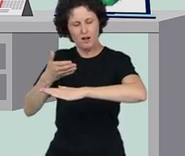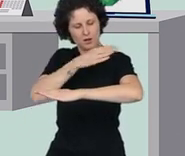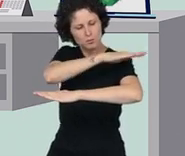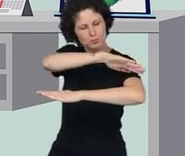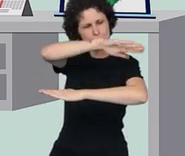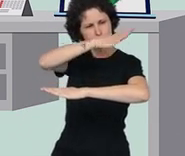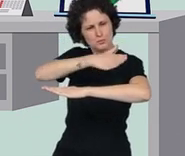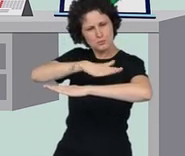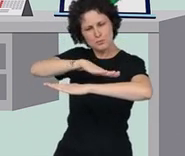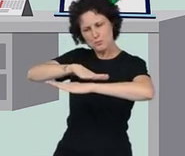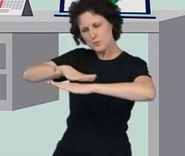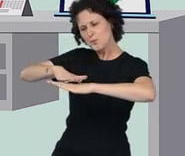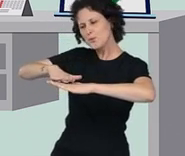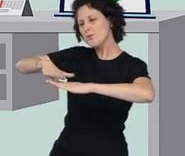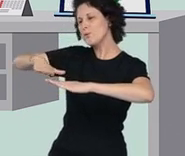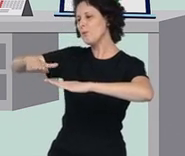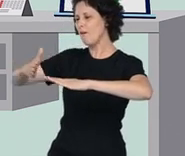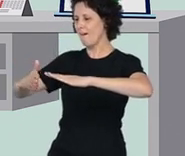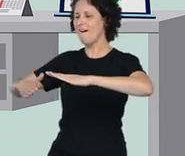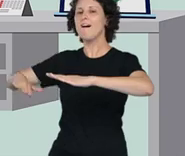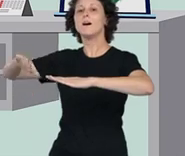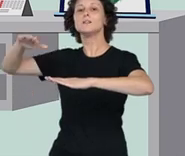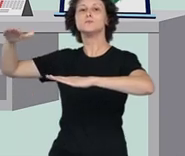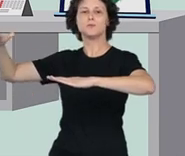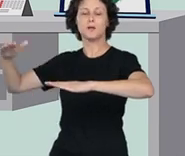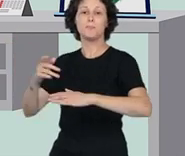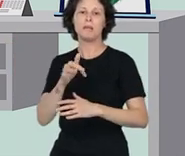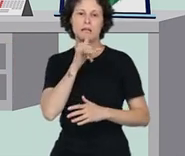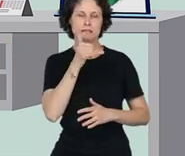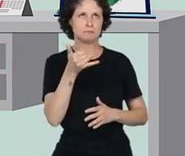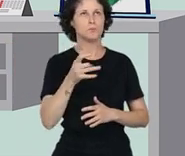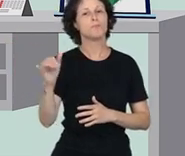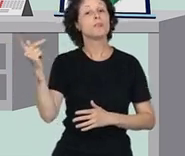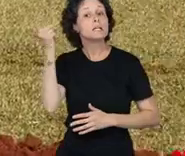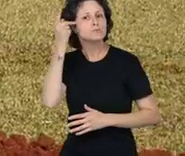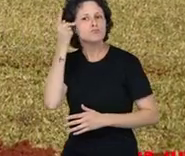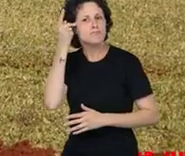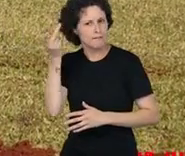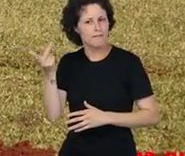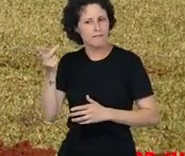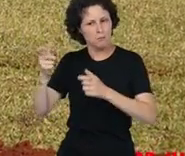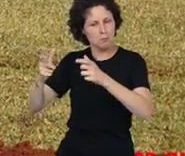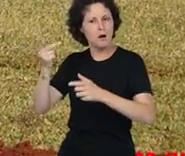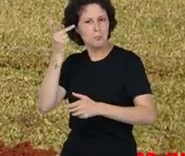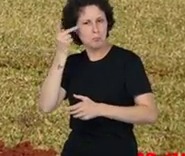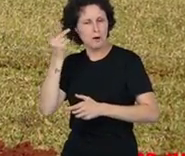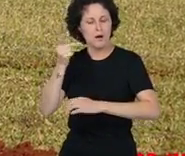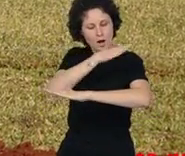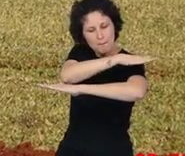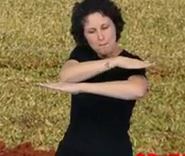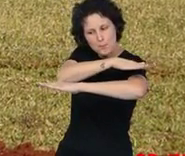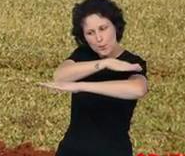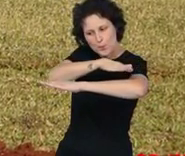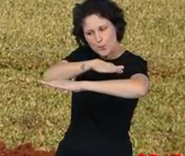acima de 300 metros do nível do mar. Você sabia que o estado de São Paulo está em um planalto? Sim, o Planalto Paulista,